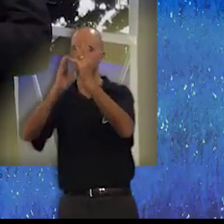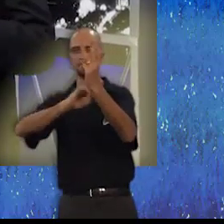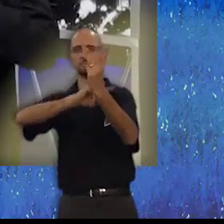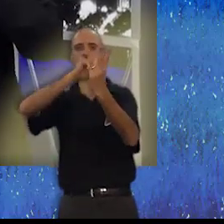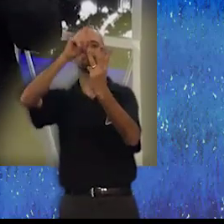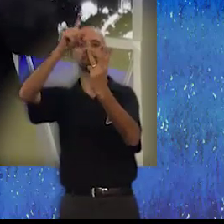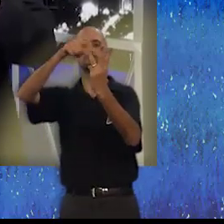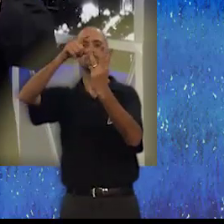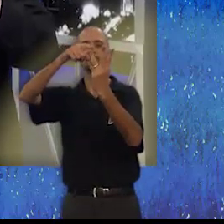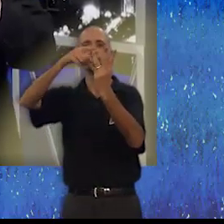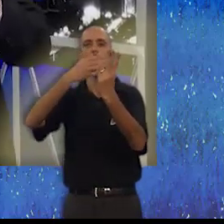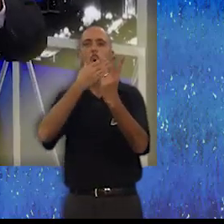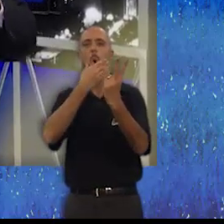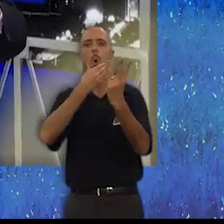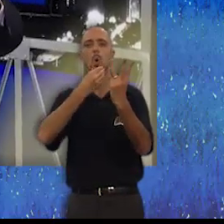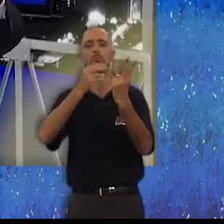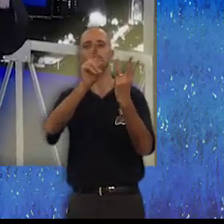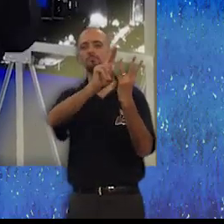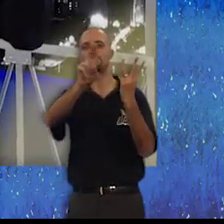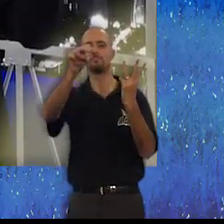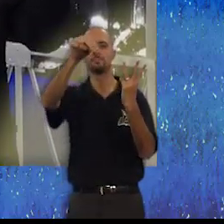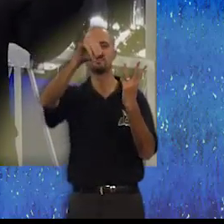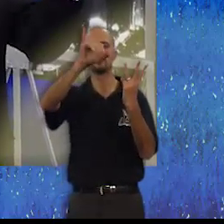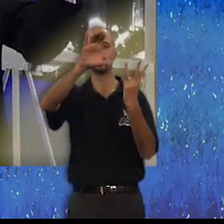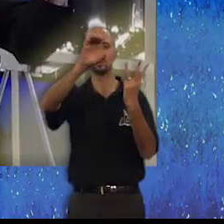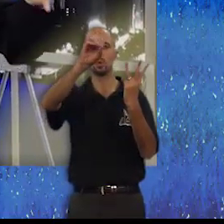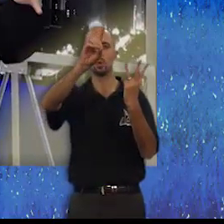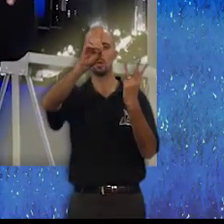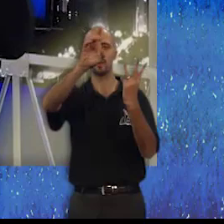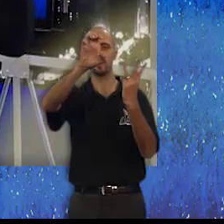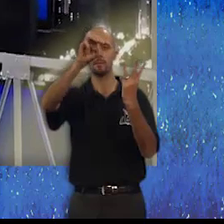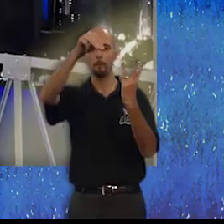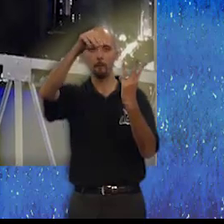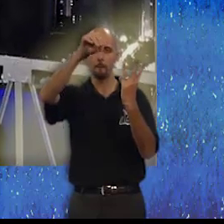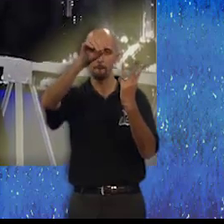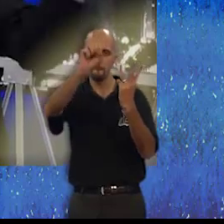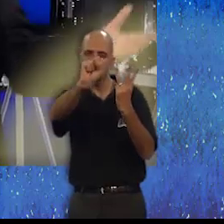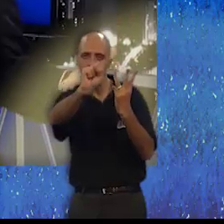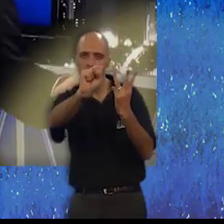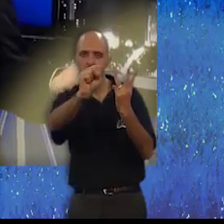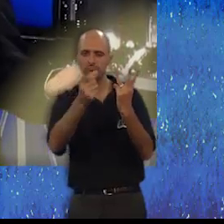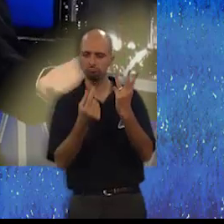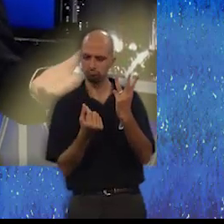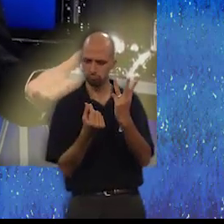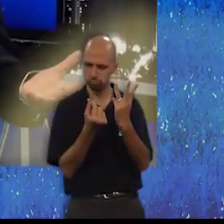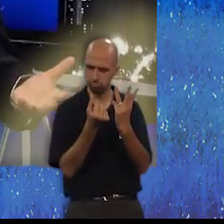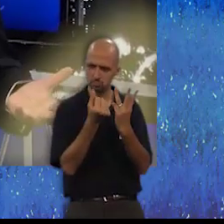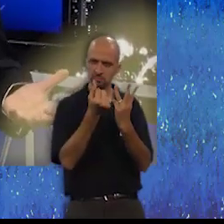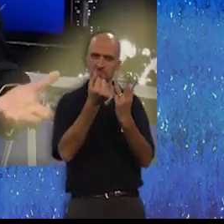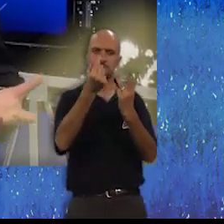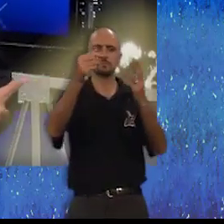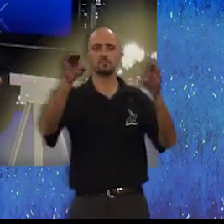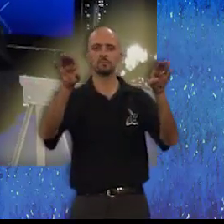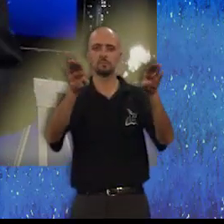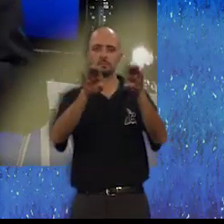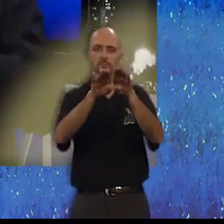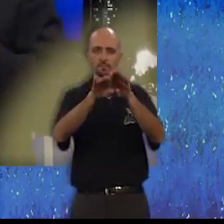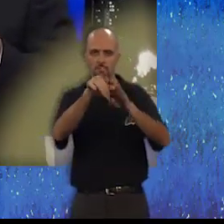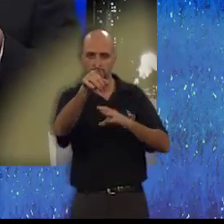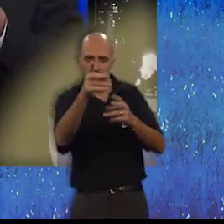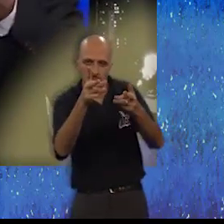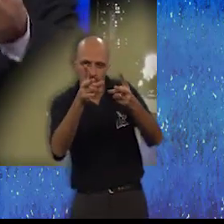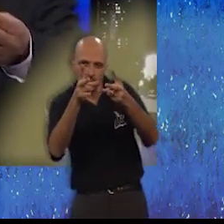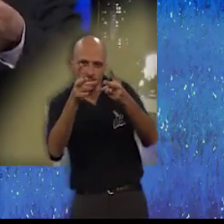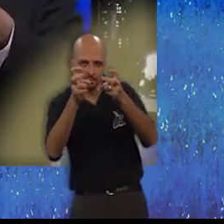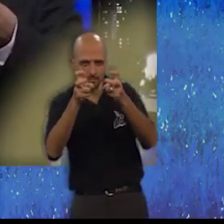da vida de Nicodemos, um homem também rico, um homem também de uma influência na sociedade judaica, e você vai